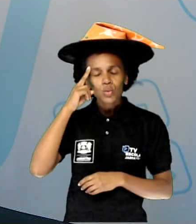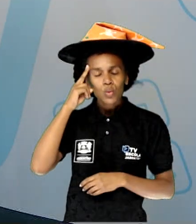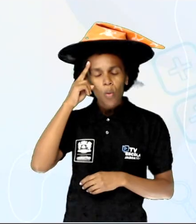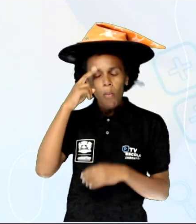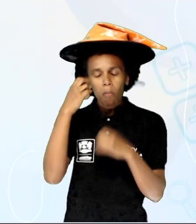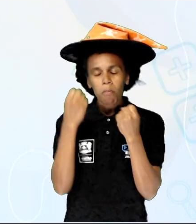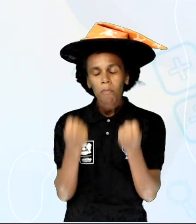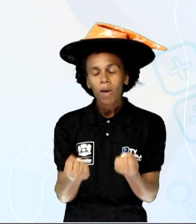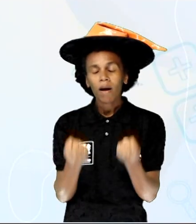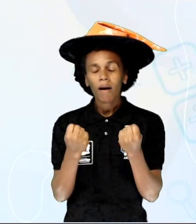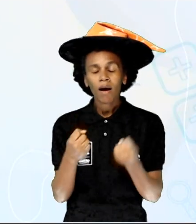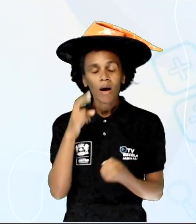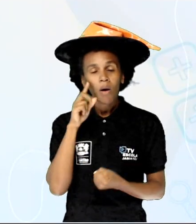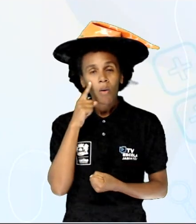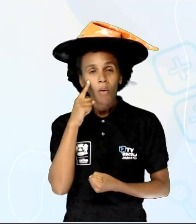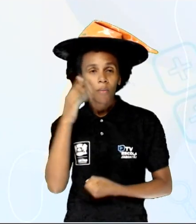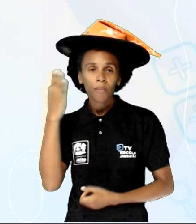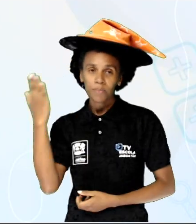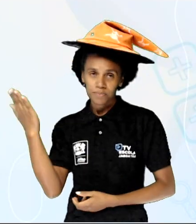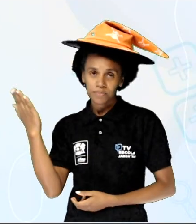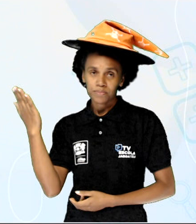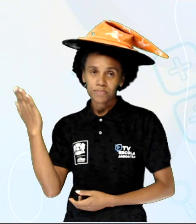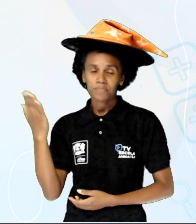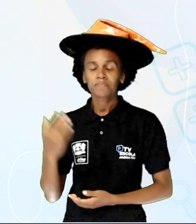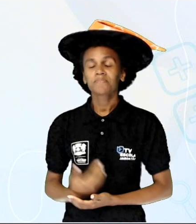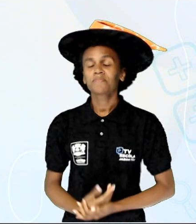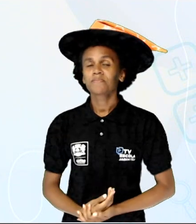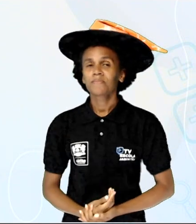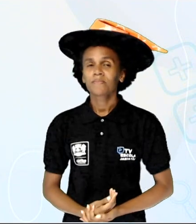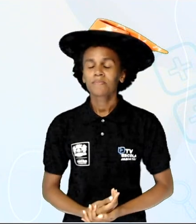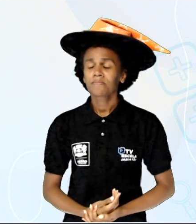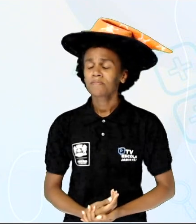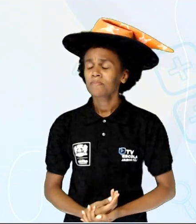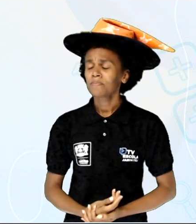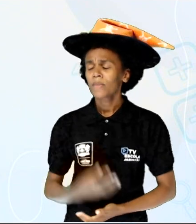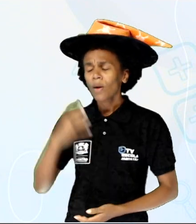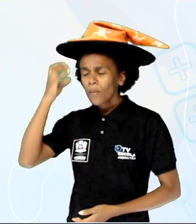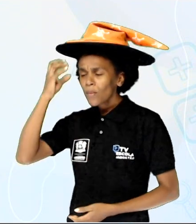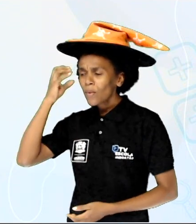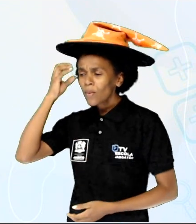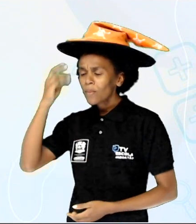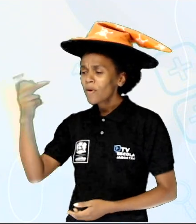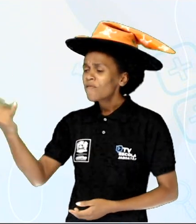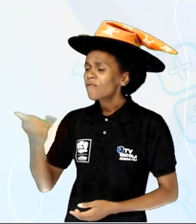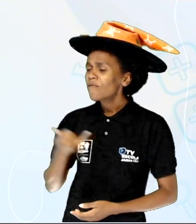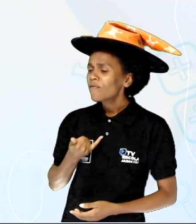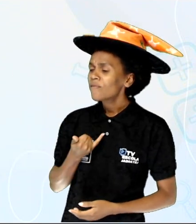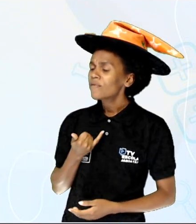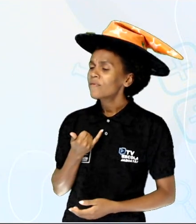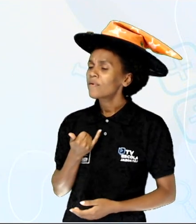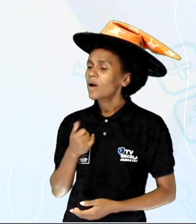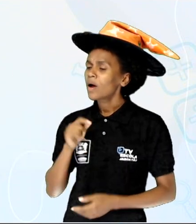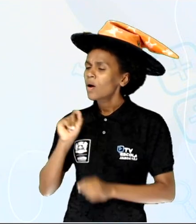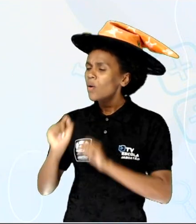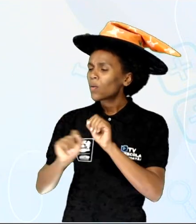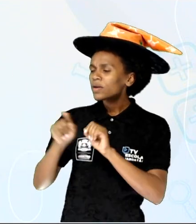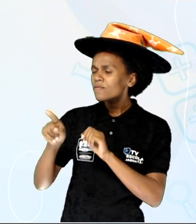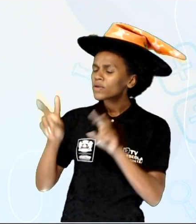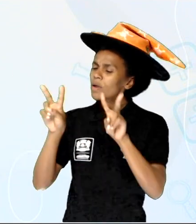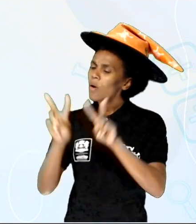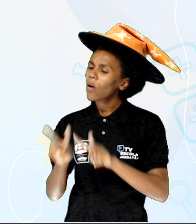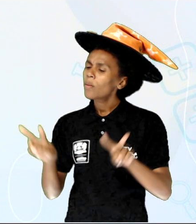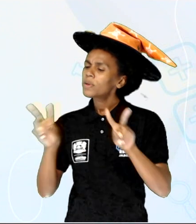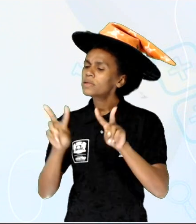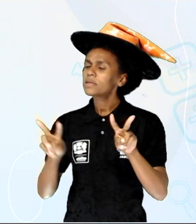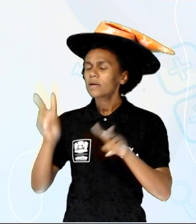slides criança tem como você observar pitombinha me fala uma coisa O quê você ta observando nessa história